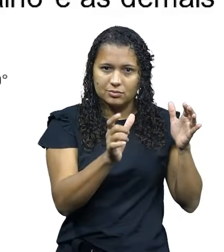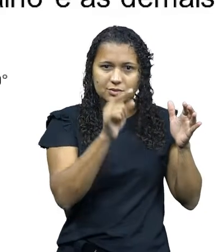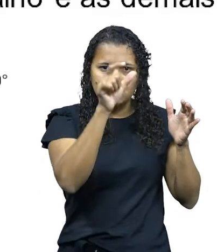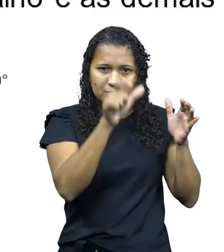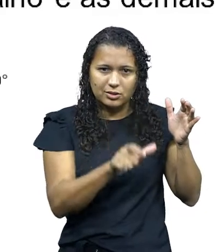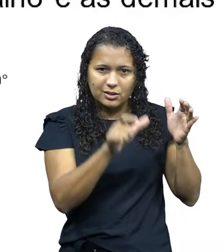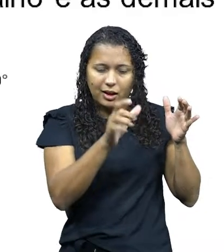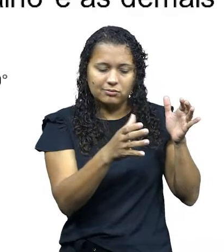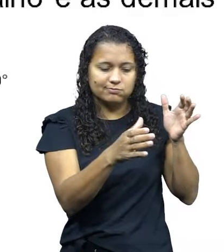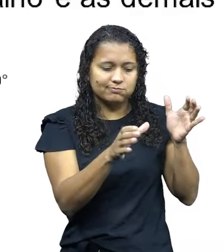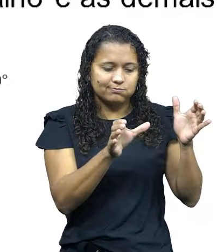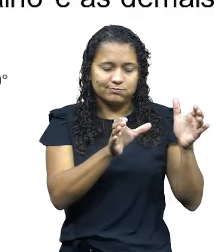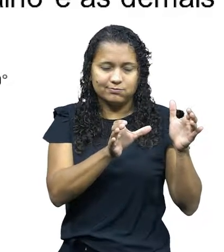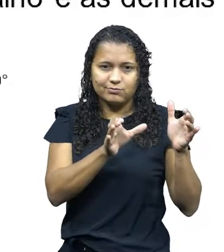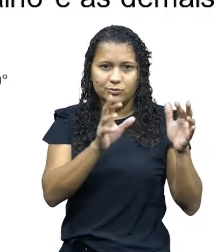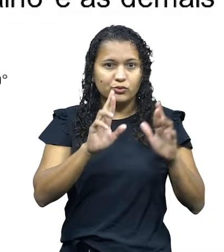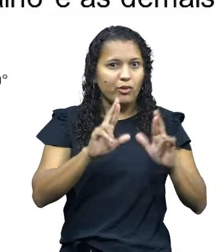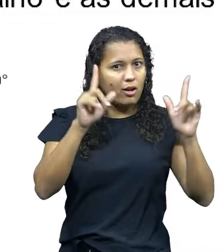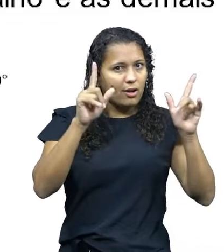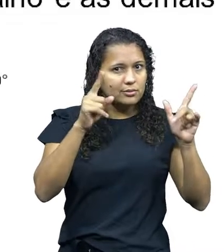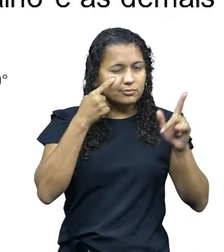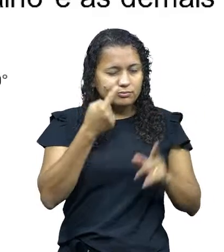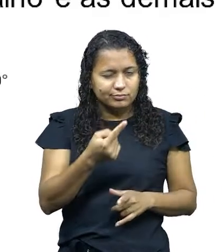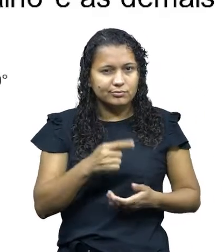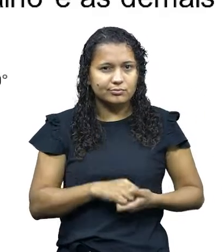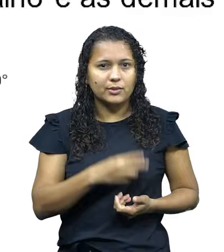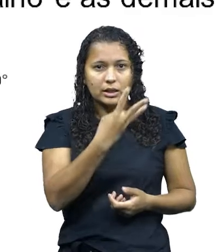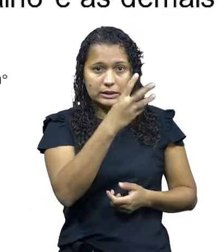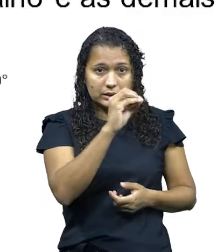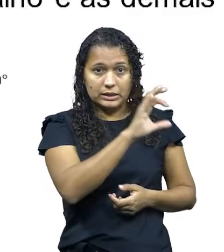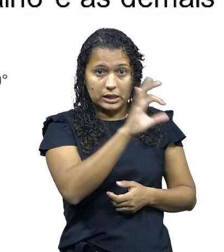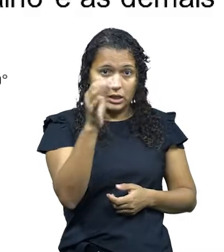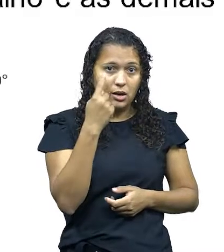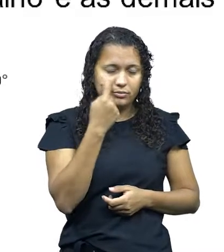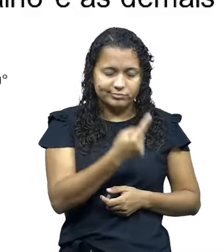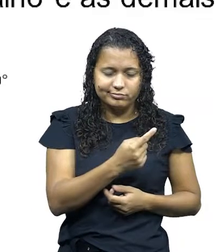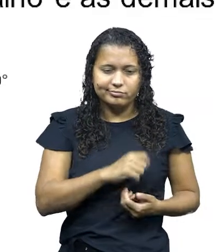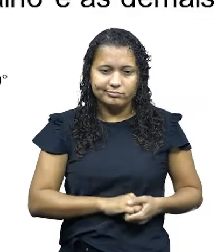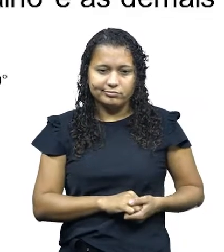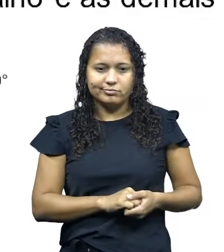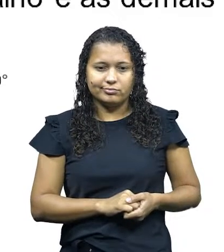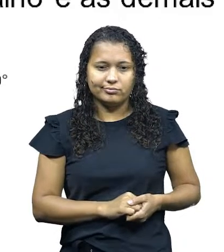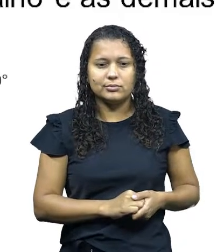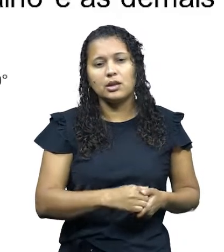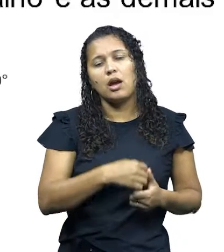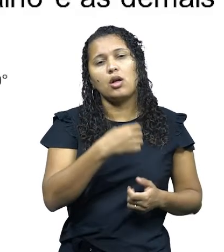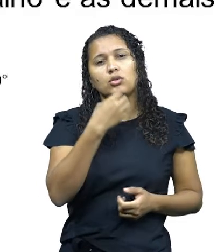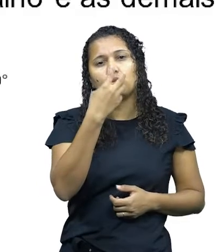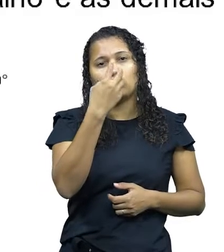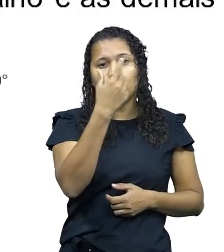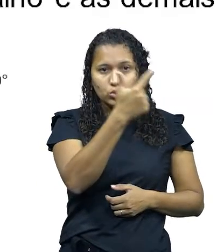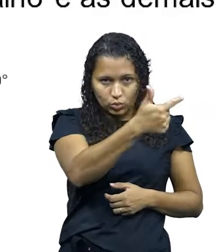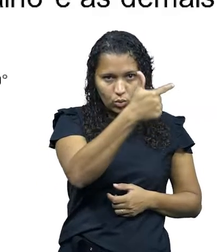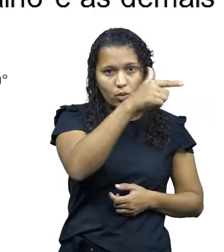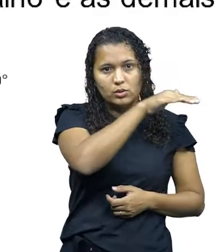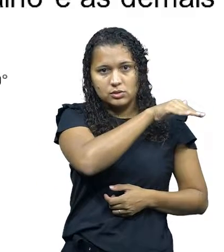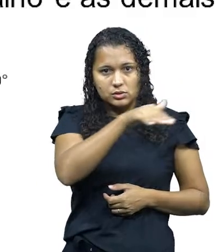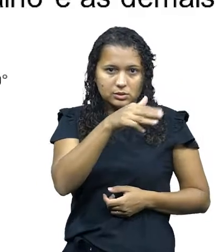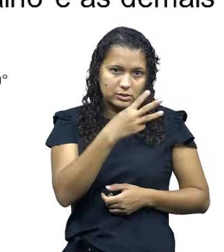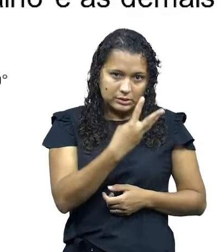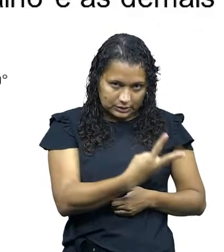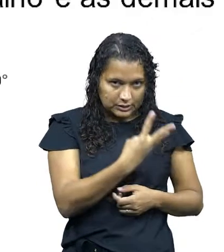Veja bem, na primeira imagem nós temos ela em 30 graus, ou seja, 2/3 da